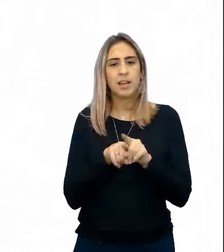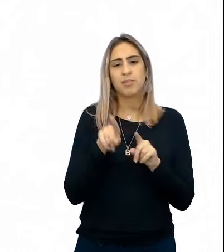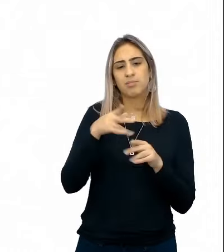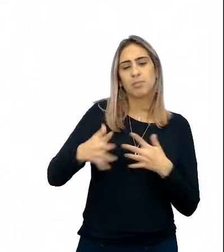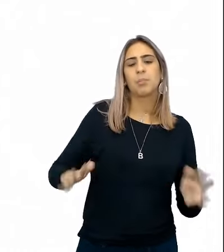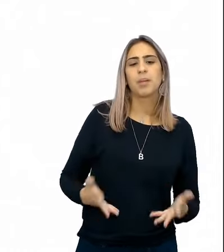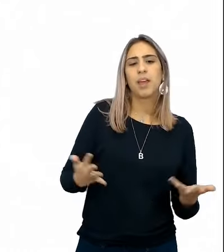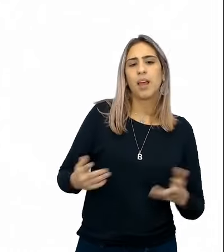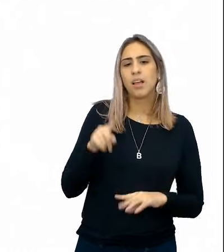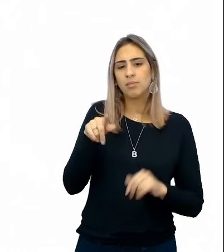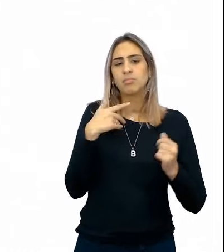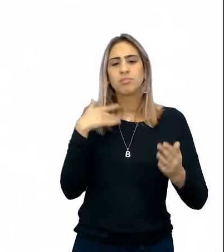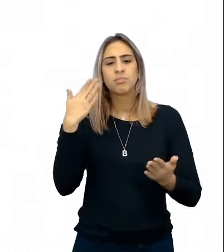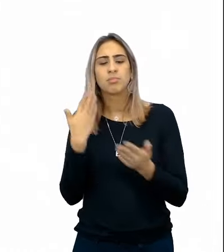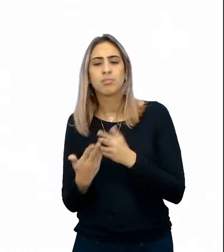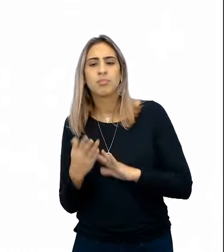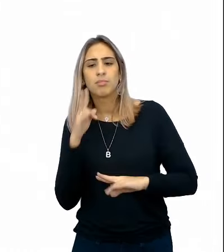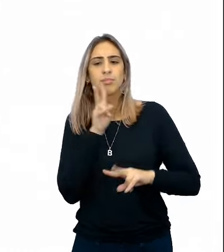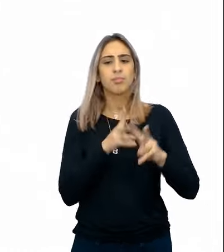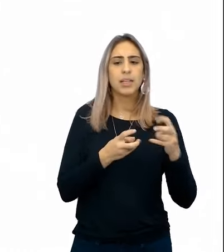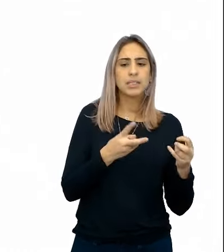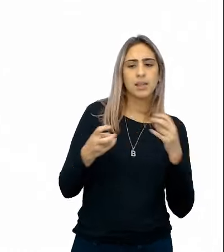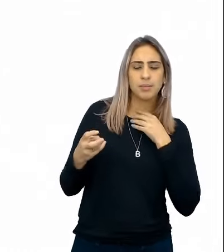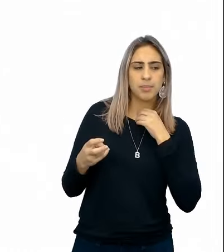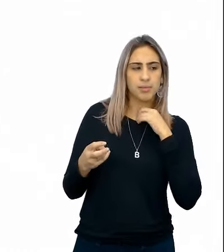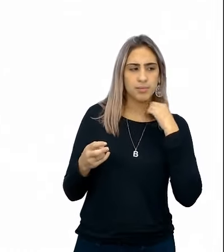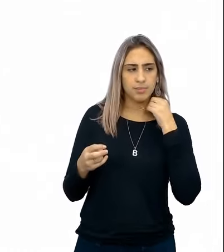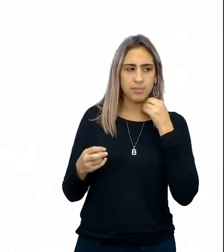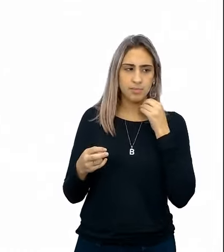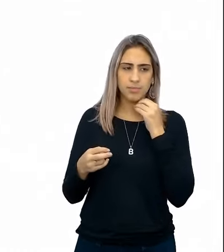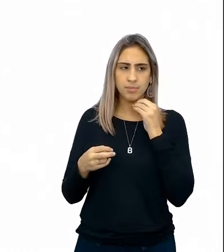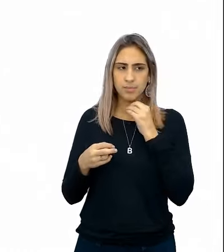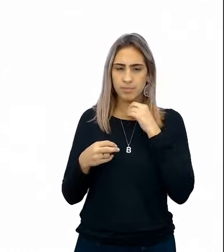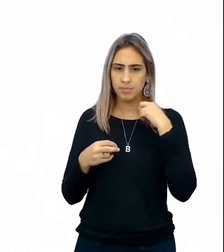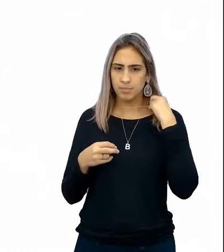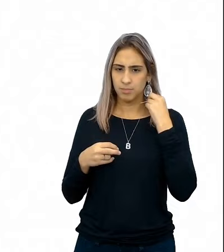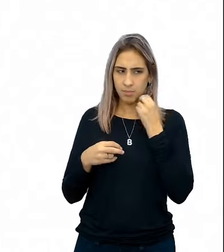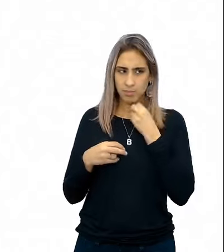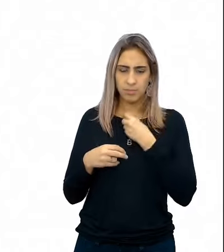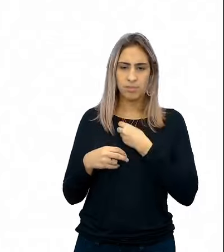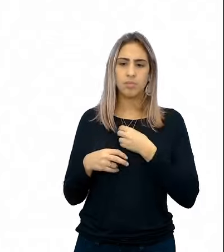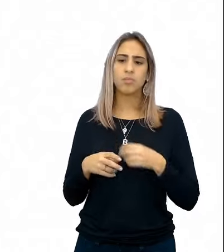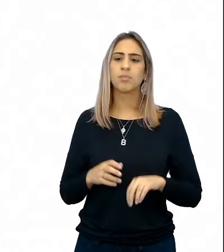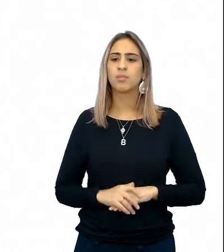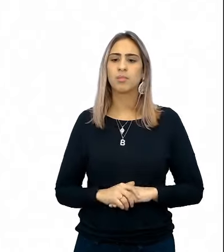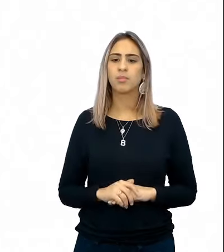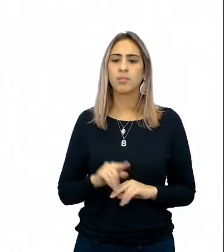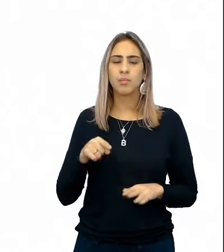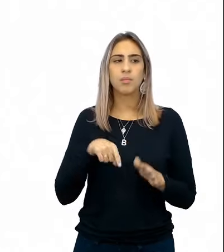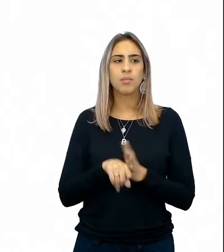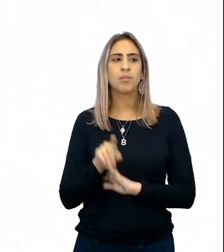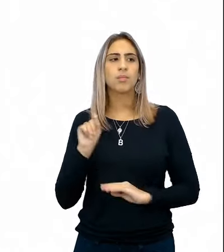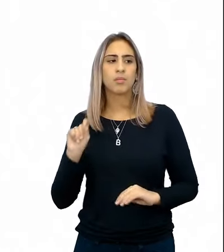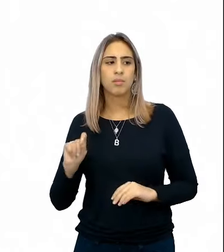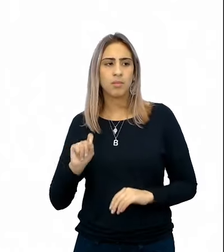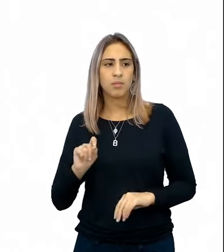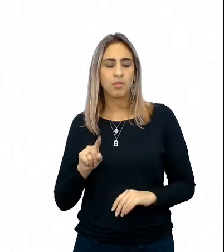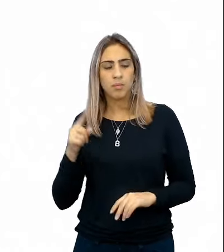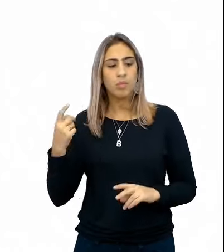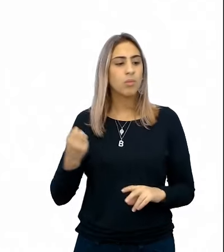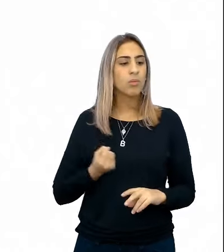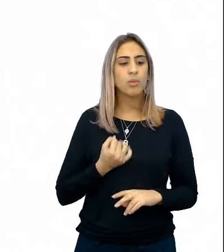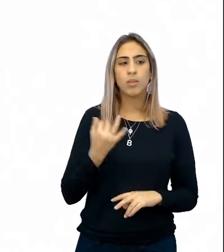A, eles devem perceber que há 4 quadras de futsal, porque a pergunta é quantas quadras